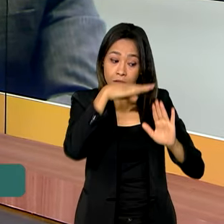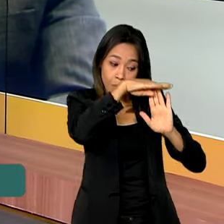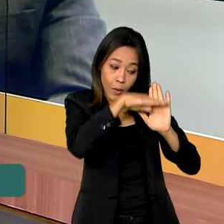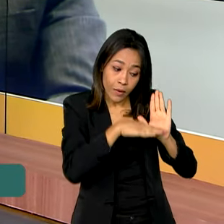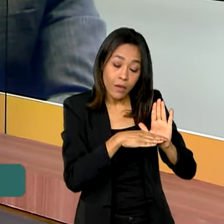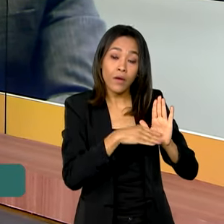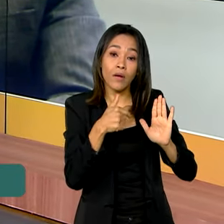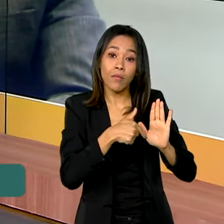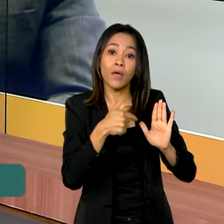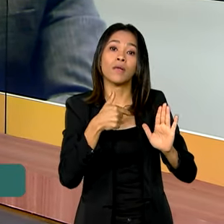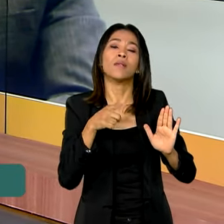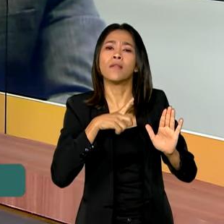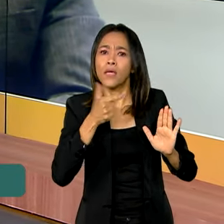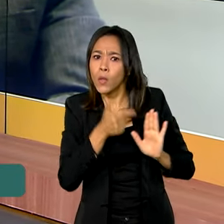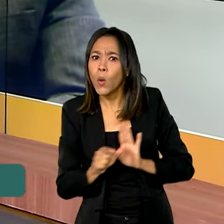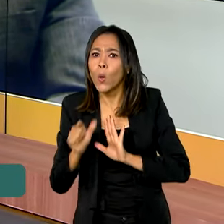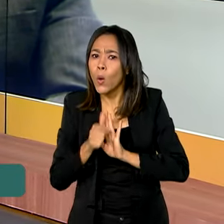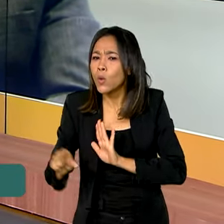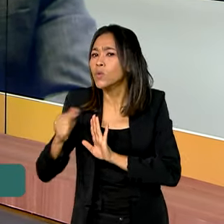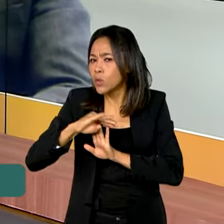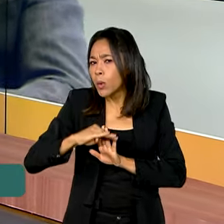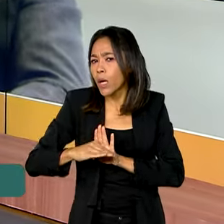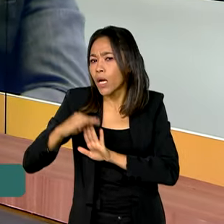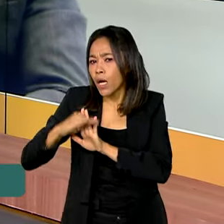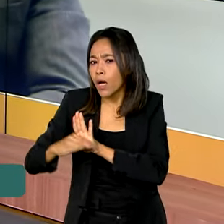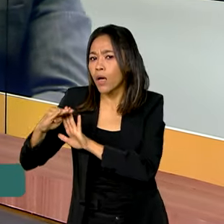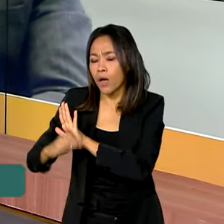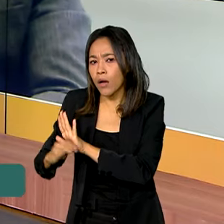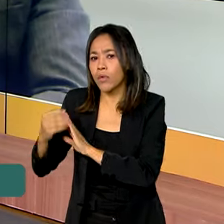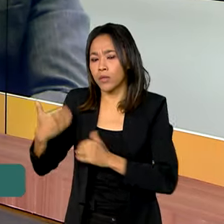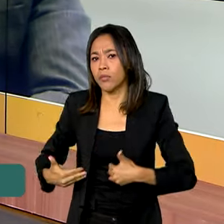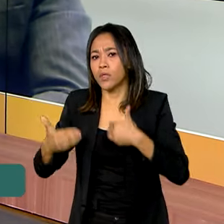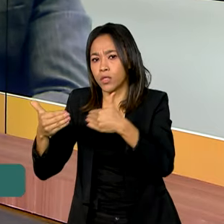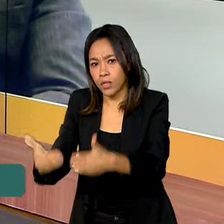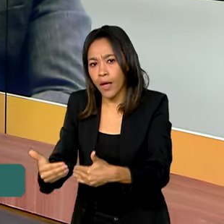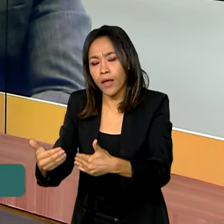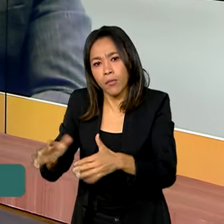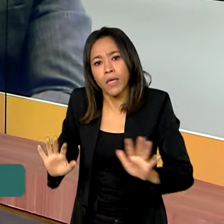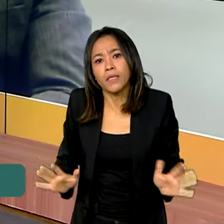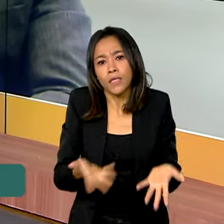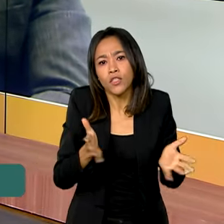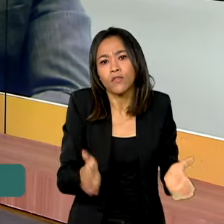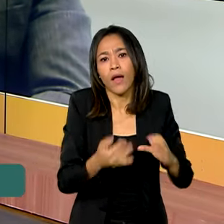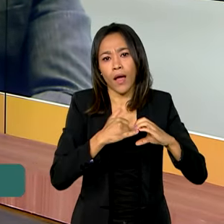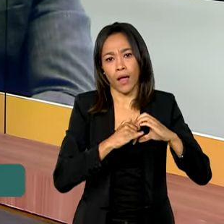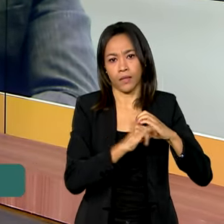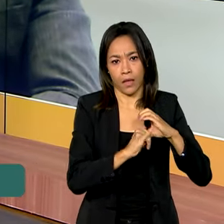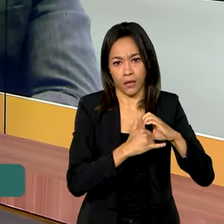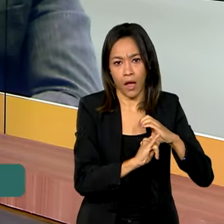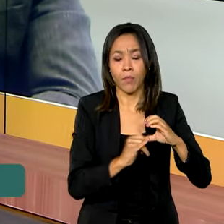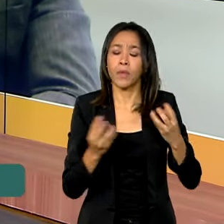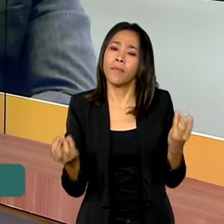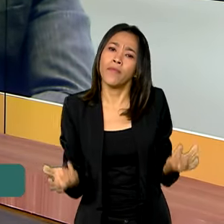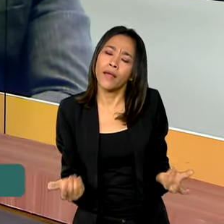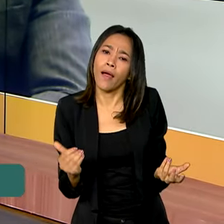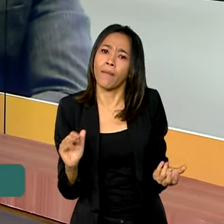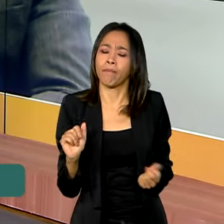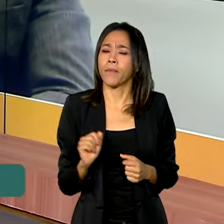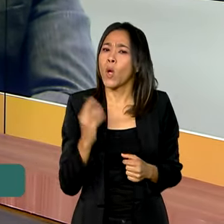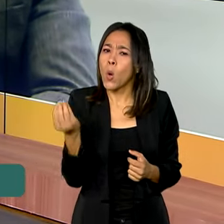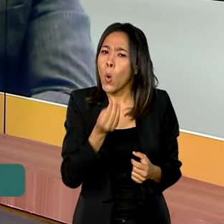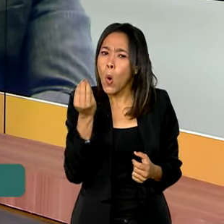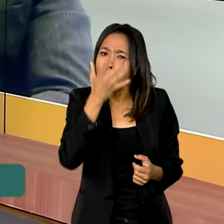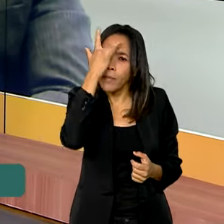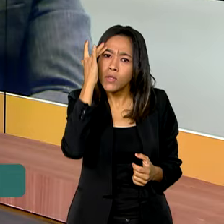Brasil também há outros programas aí do ministério de incentivo à startups como que uma pessoa que tá criando uma